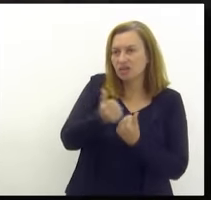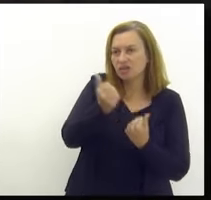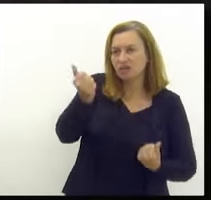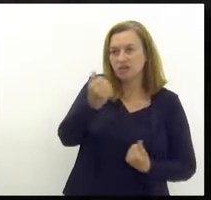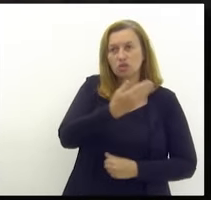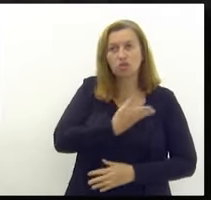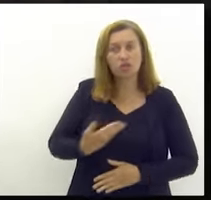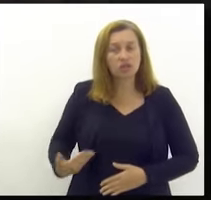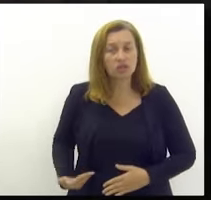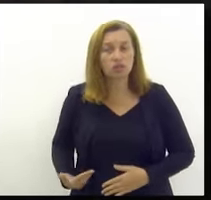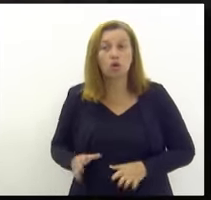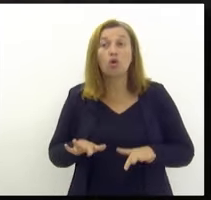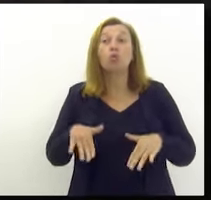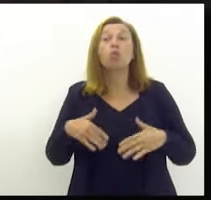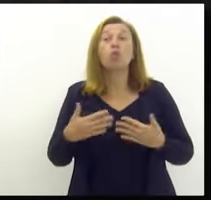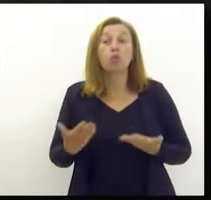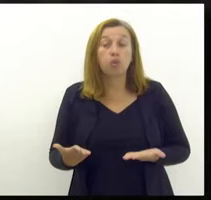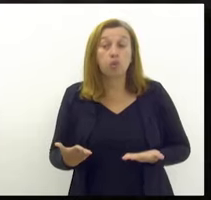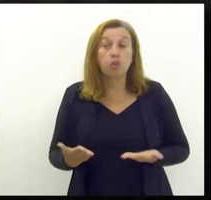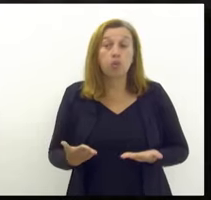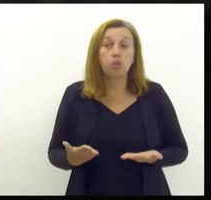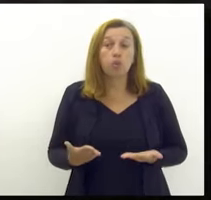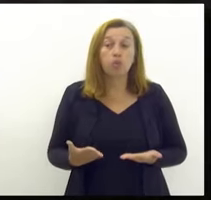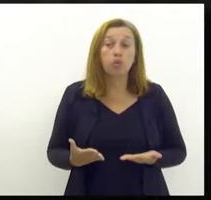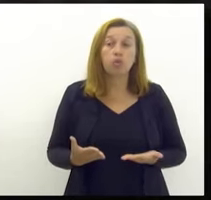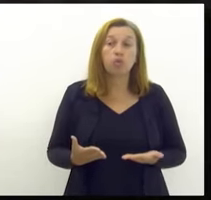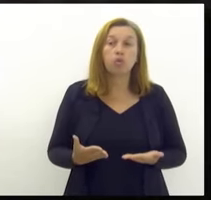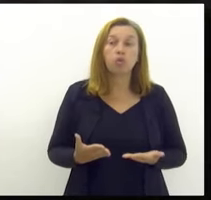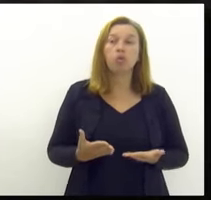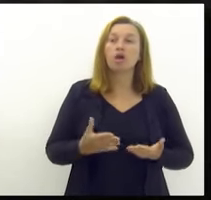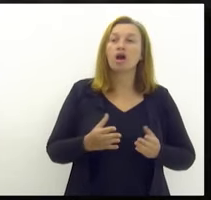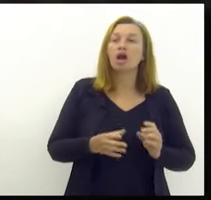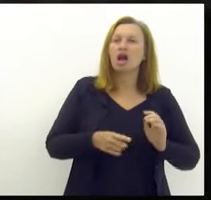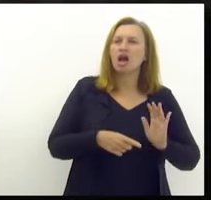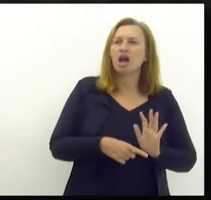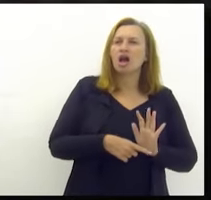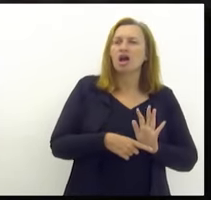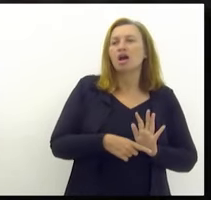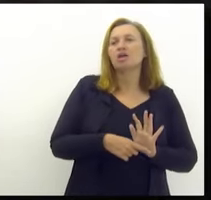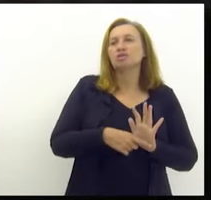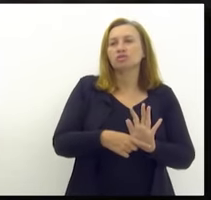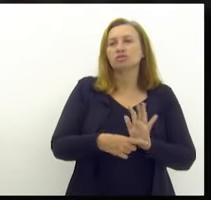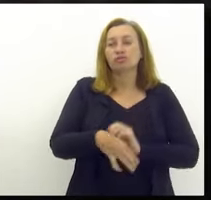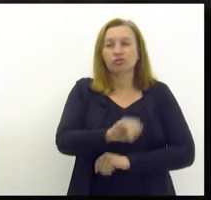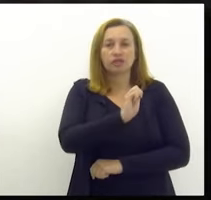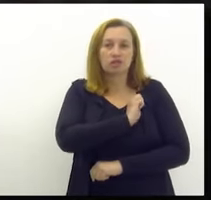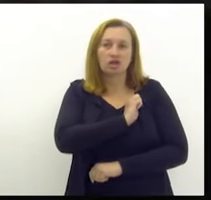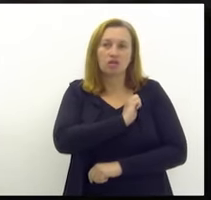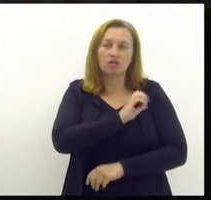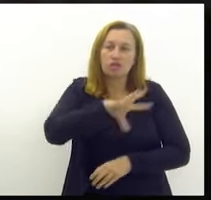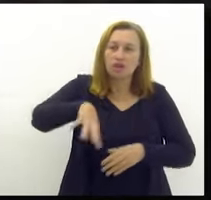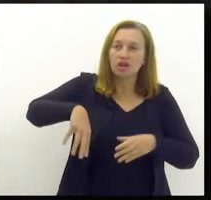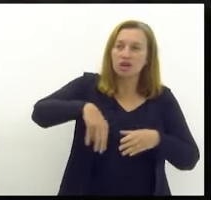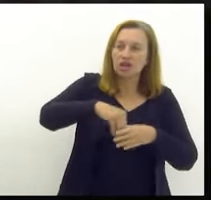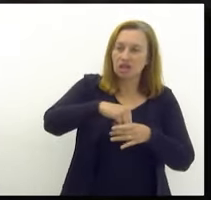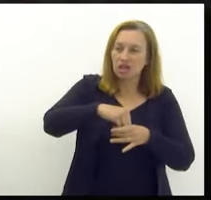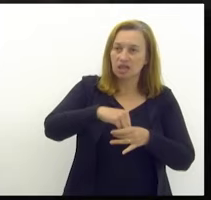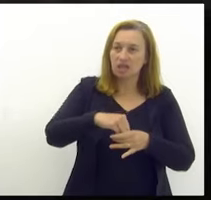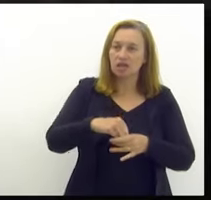vice-governador quando regime de recuperação fiscal foi imposto pelo